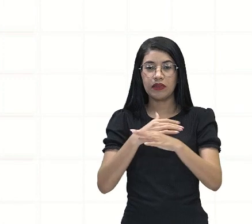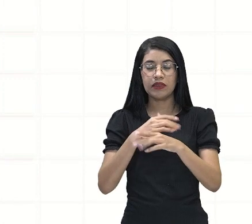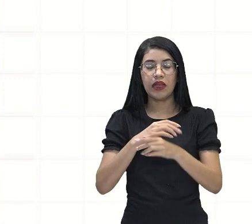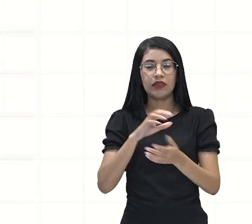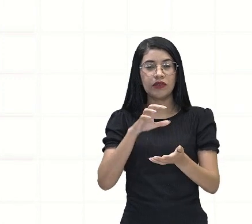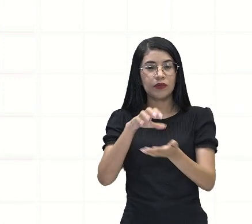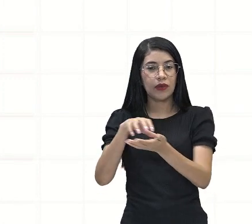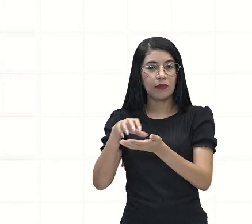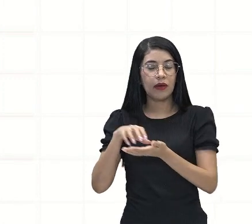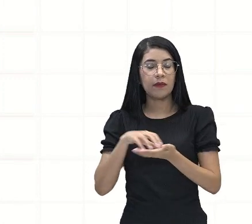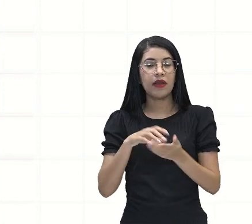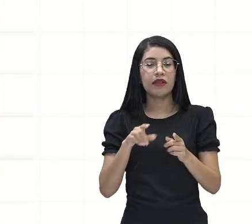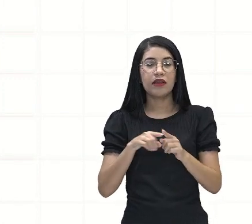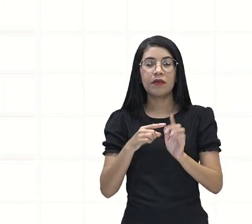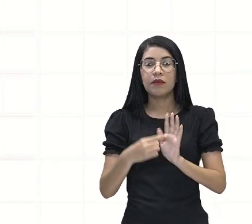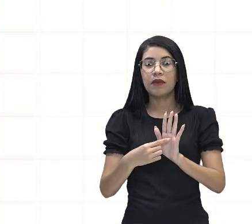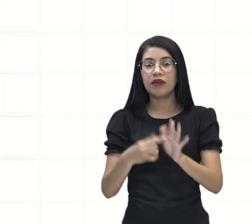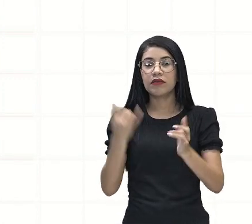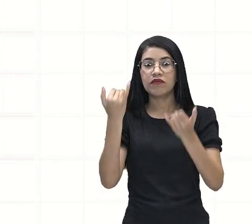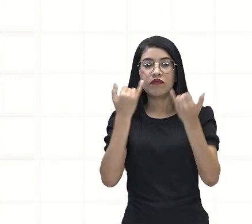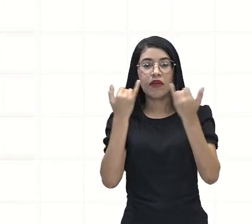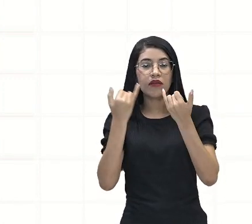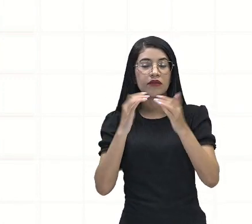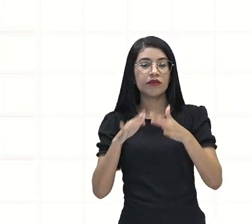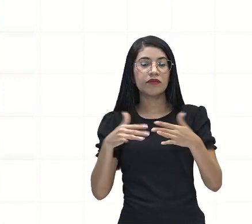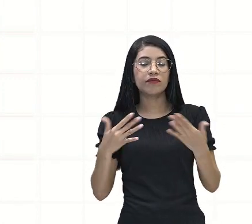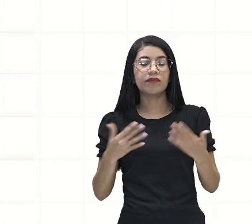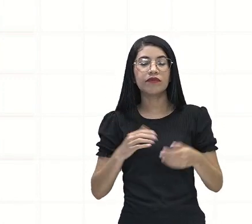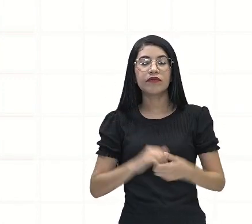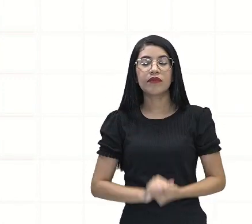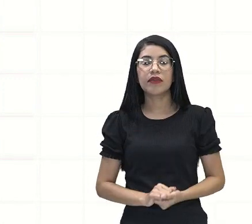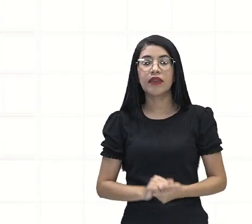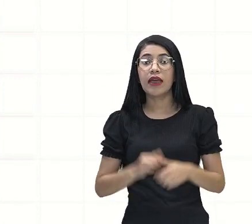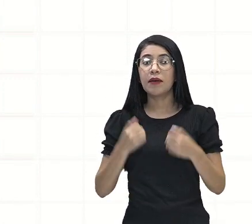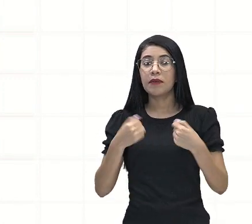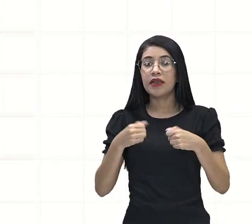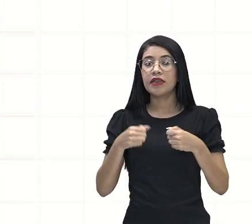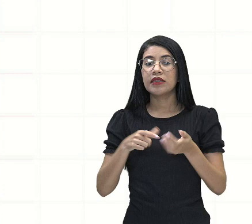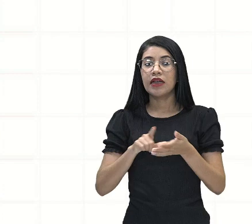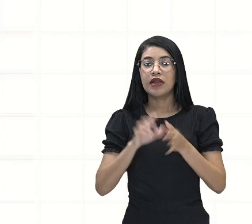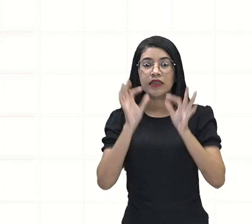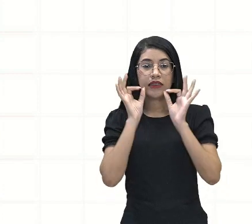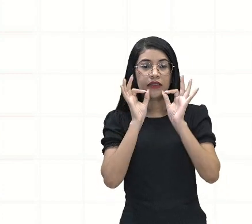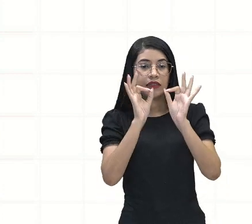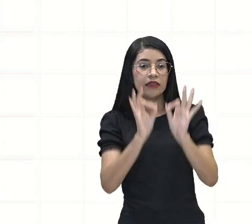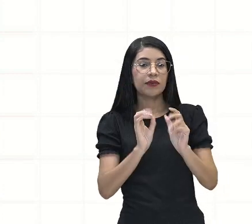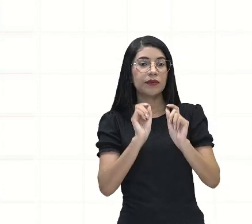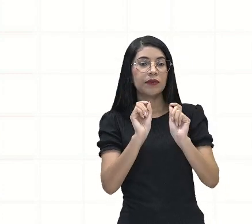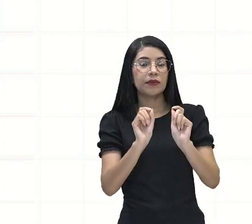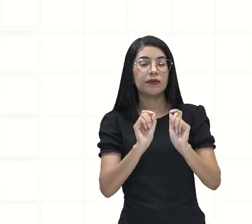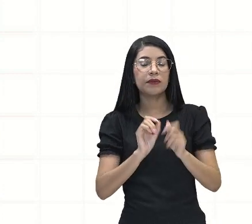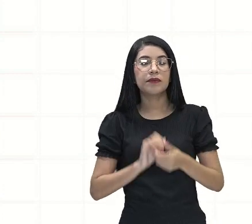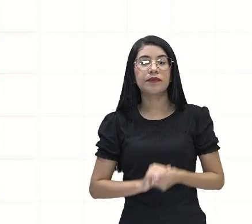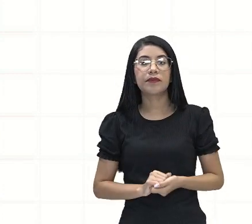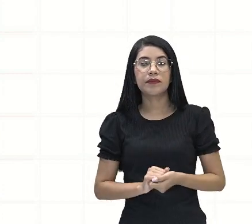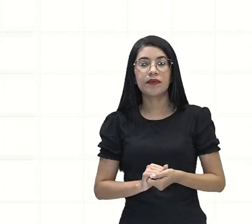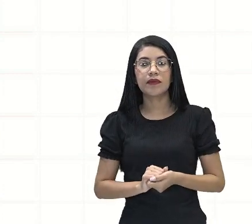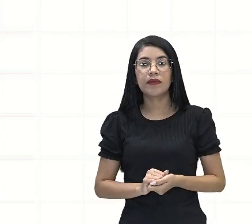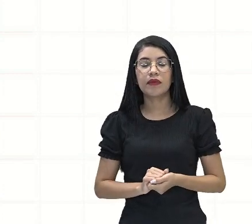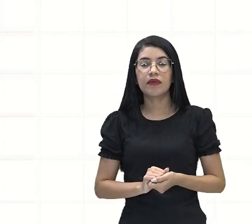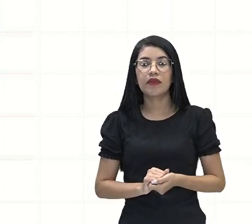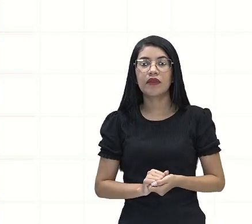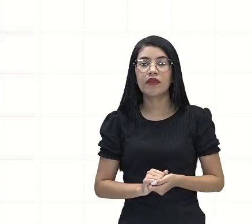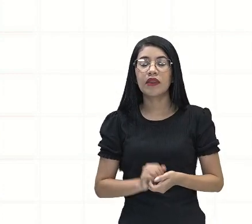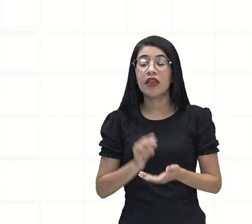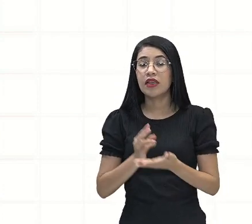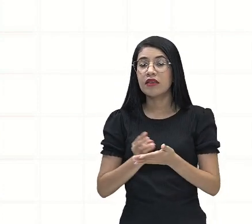ele nos traz aí algumas informações primeiro é importante né a gente chamar atenção a gente tá colocando sempre aqui